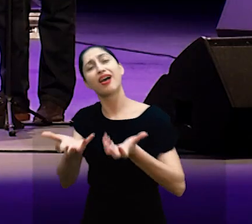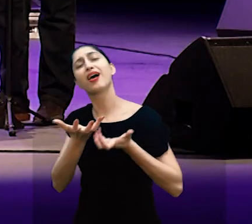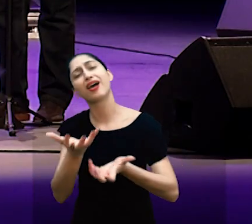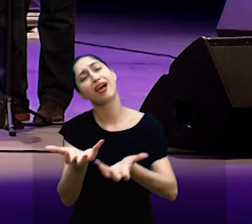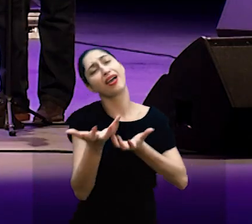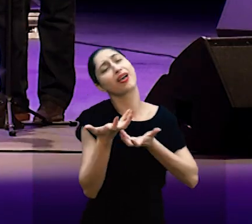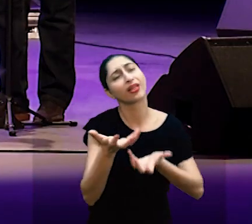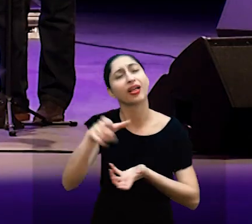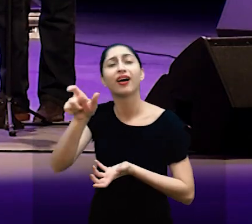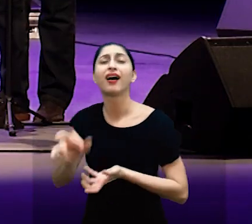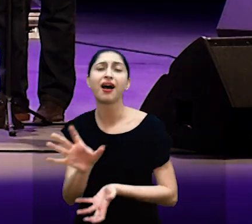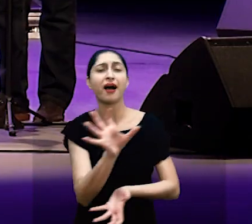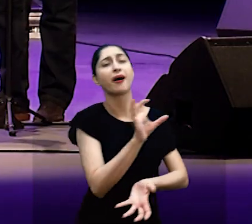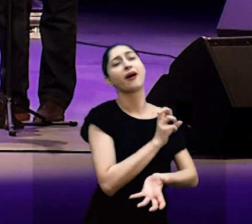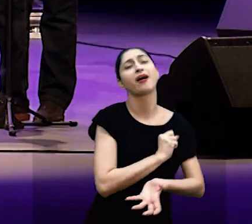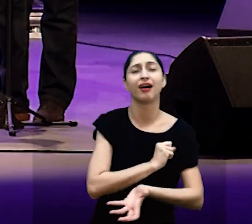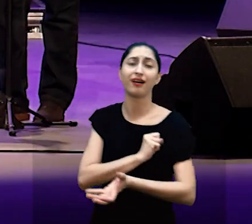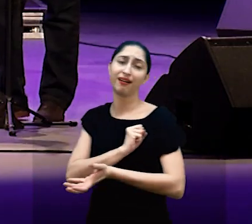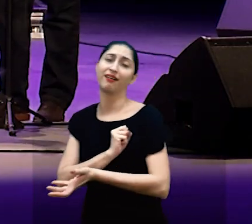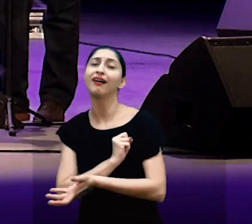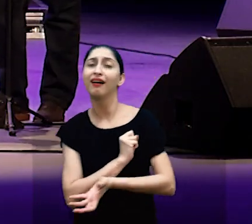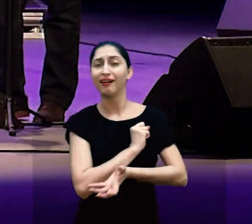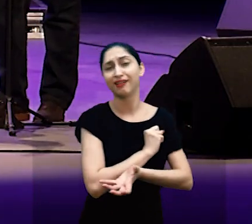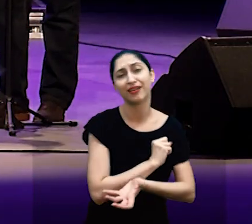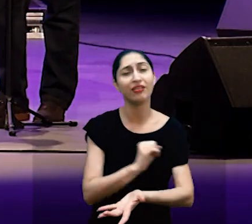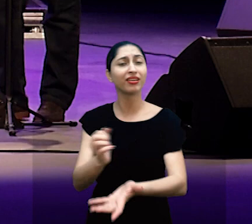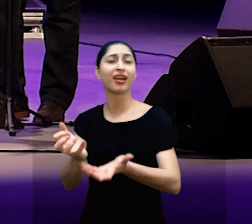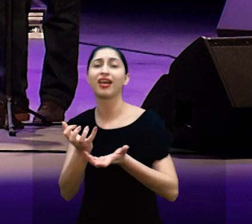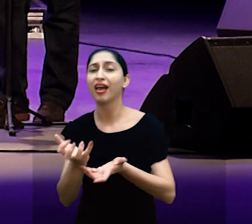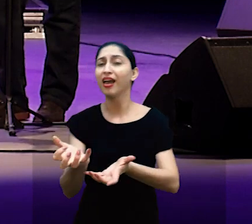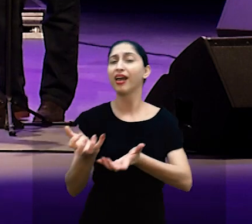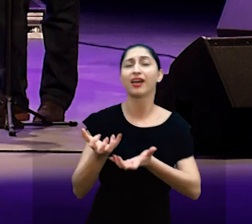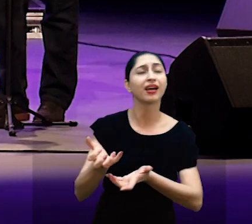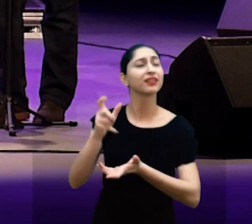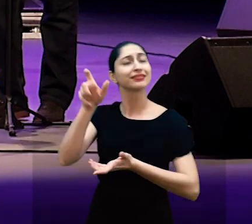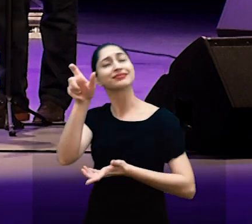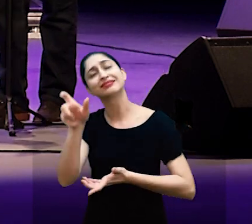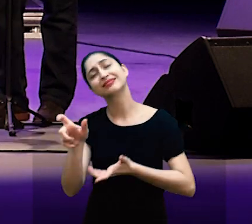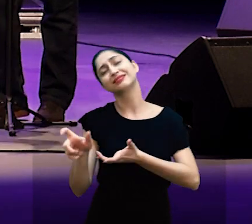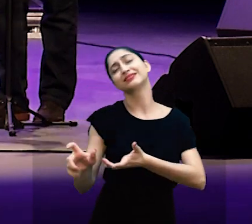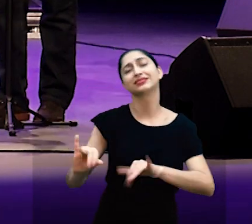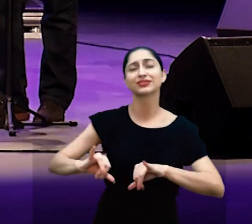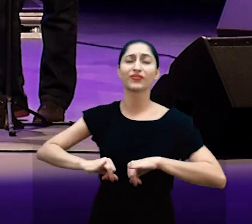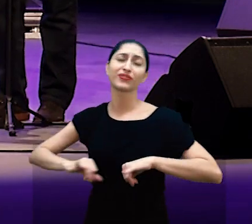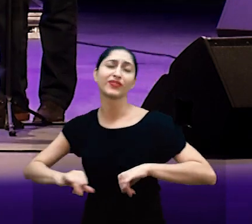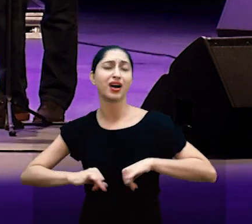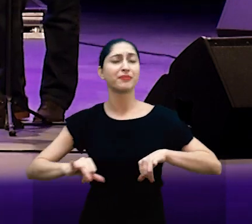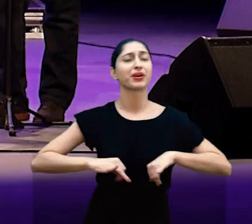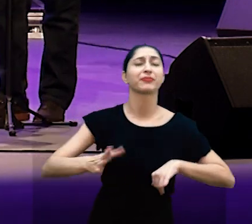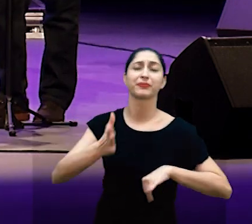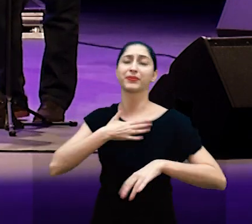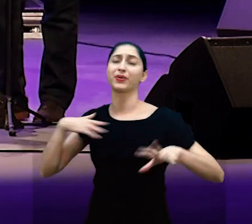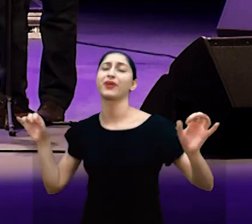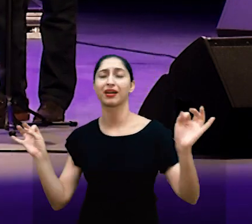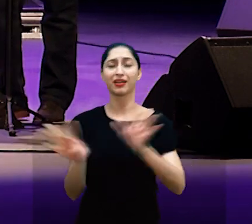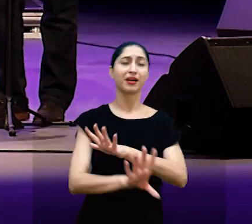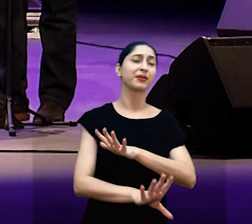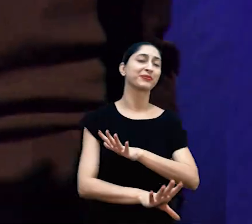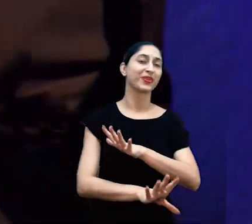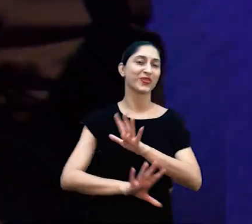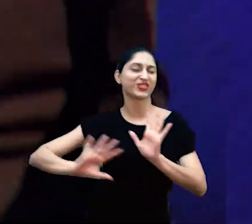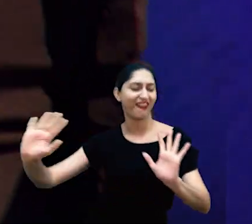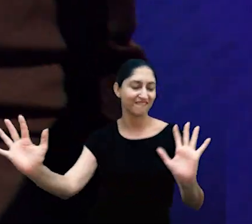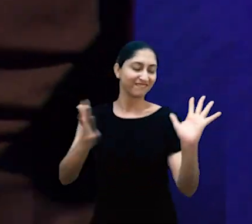Eu só quero um amor que acabe o meu sofrer.